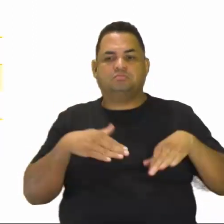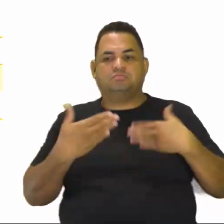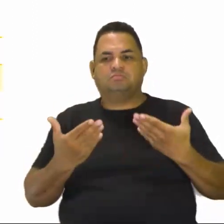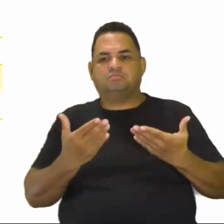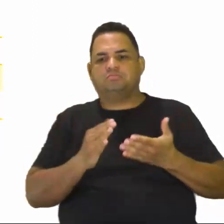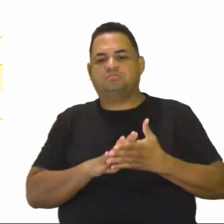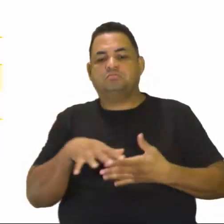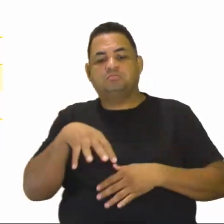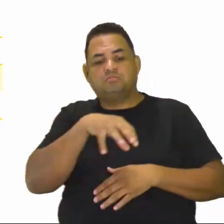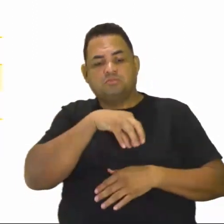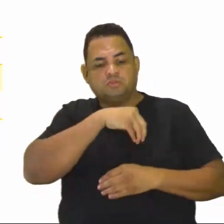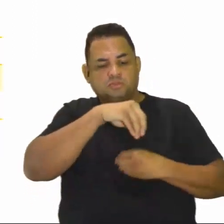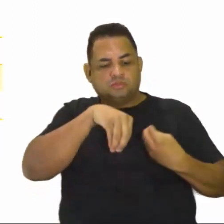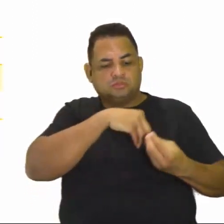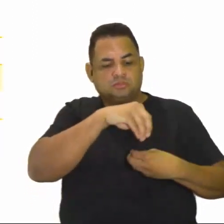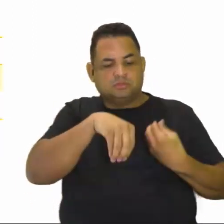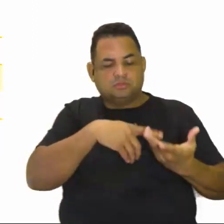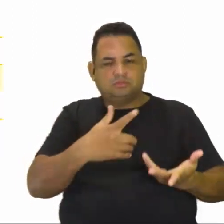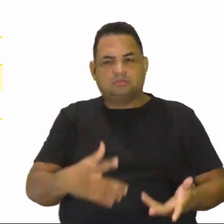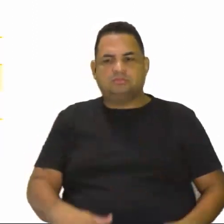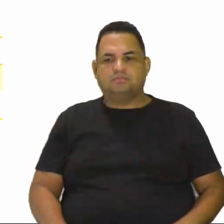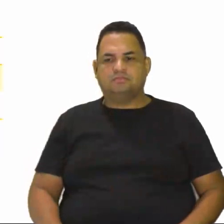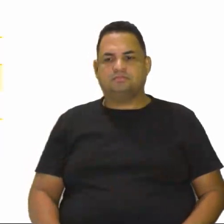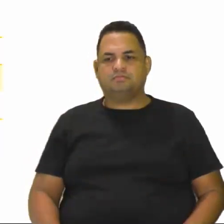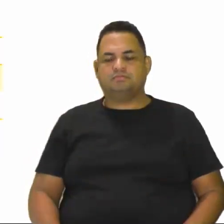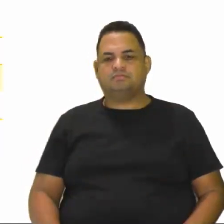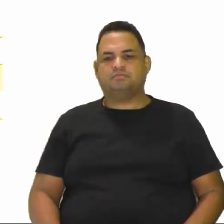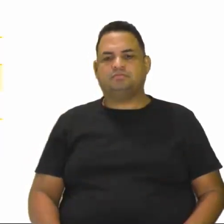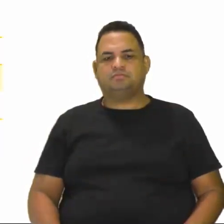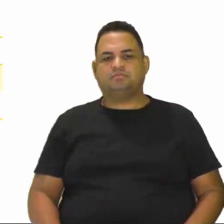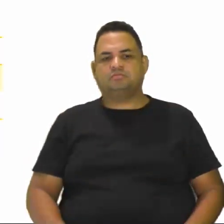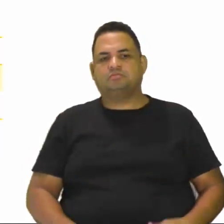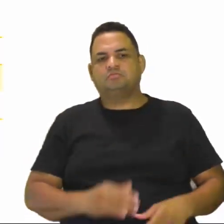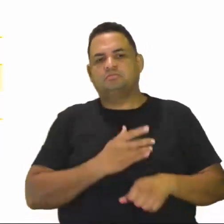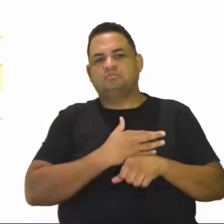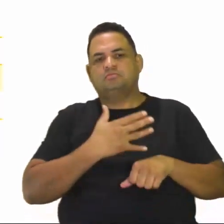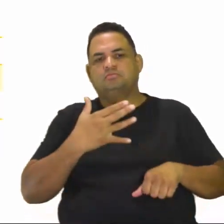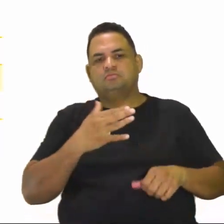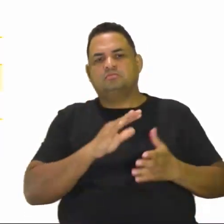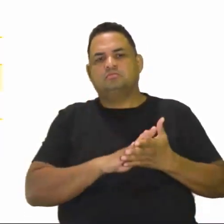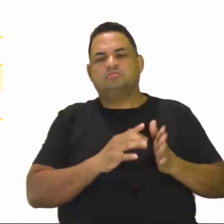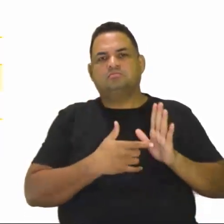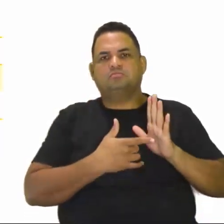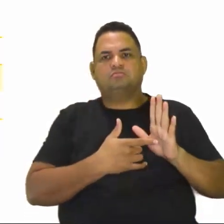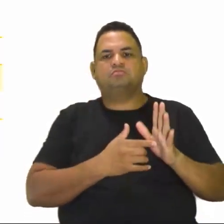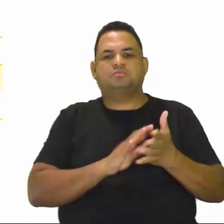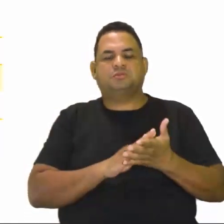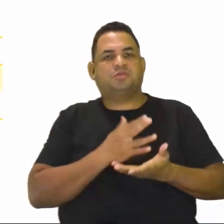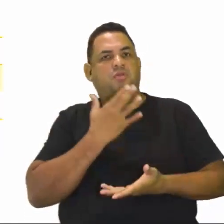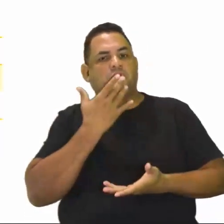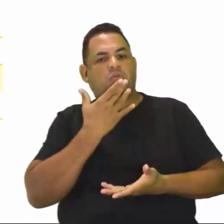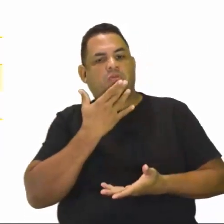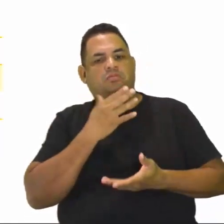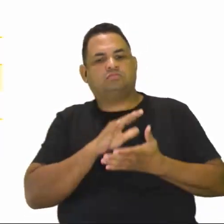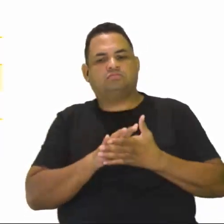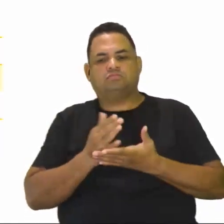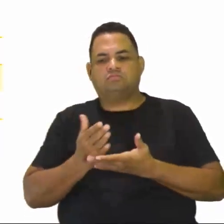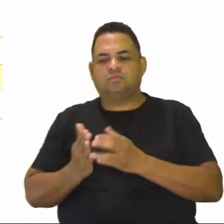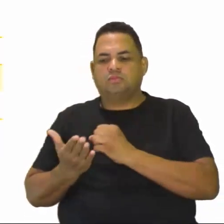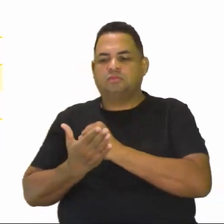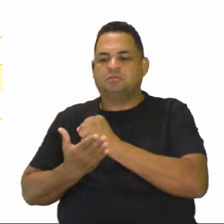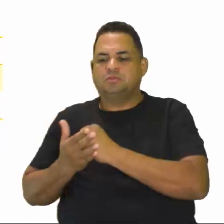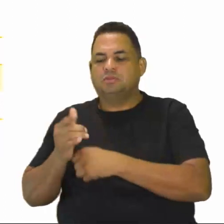acordo com o meio onde ela esteja. No meio ácido elas apresentam uma tonalidade, no